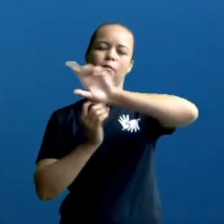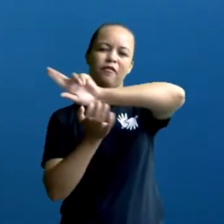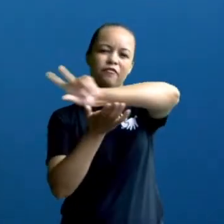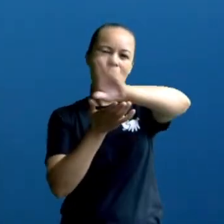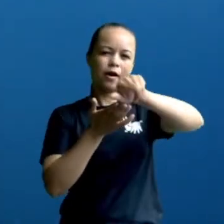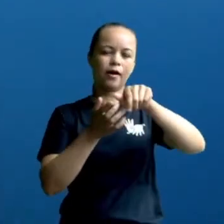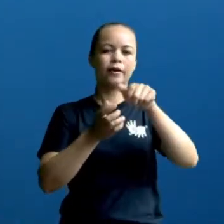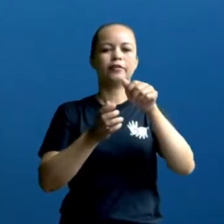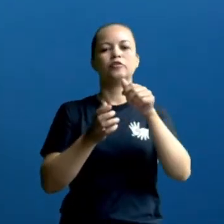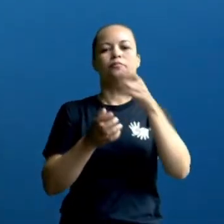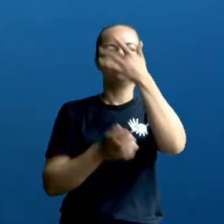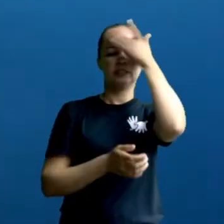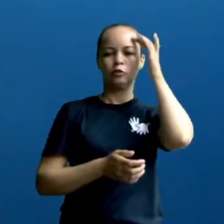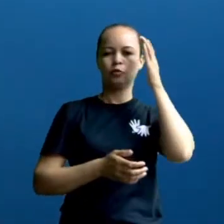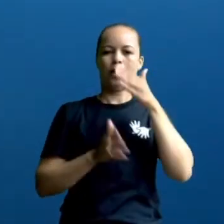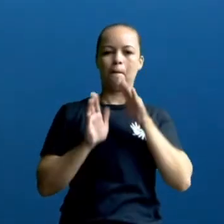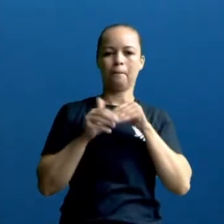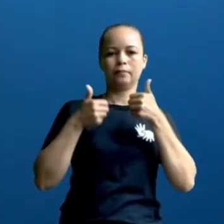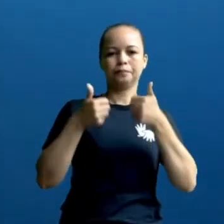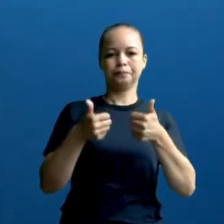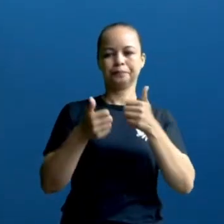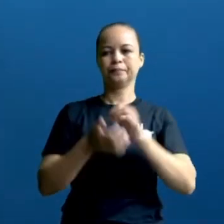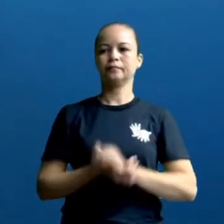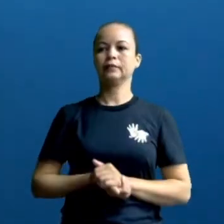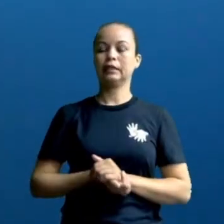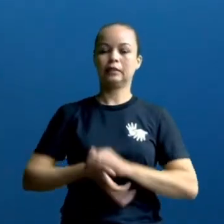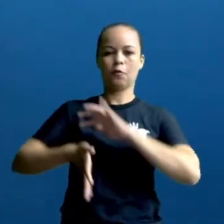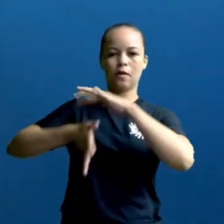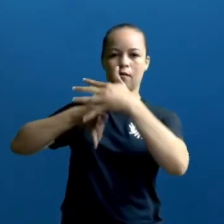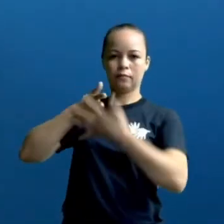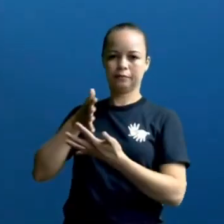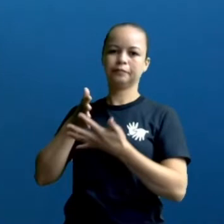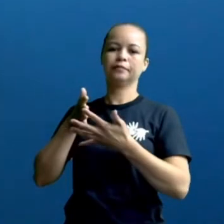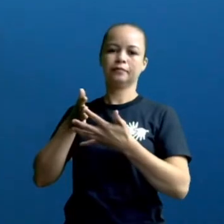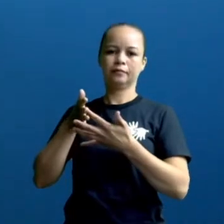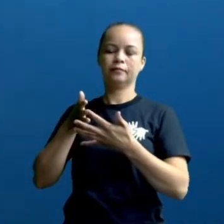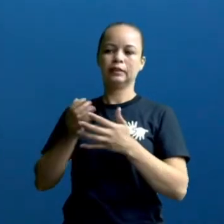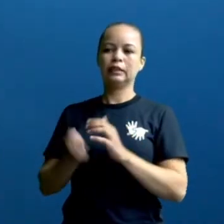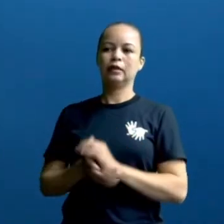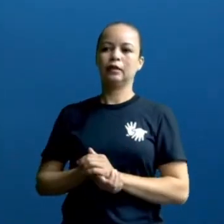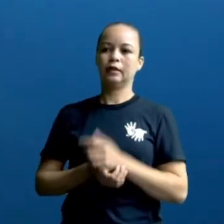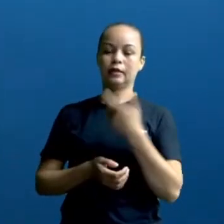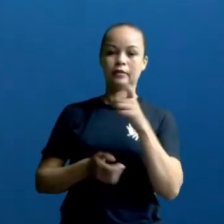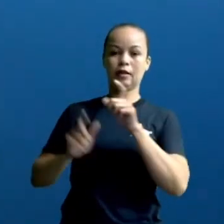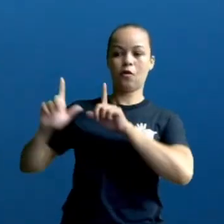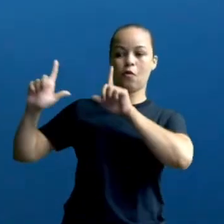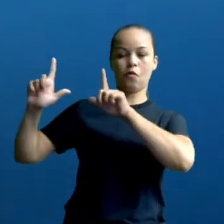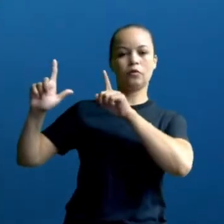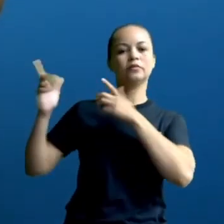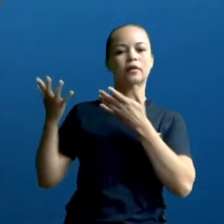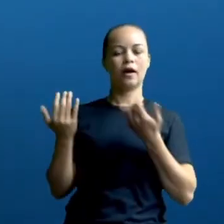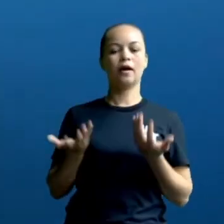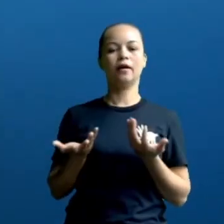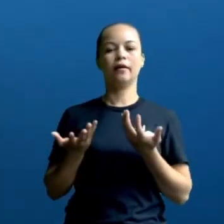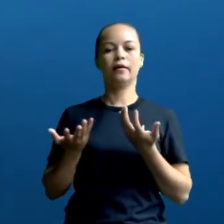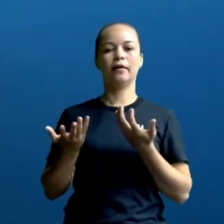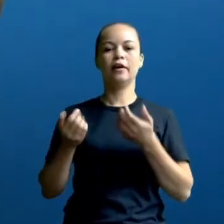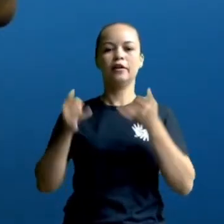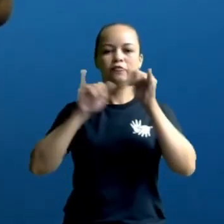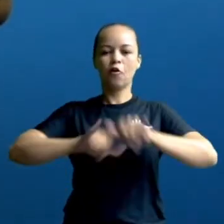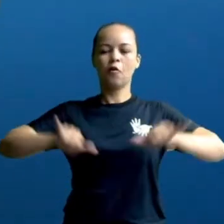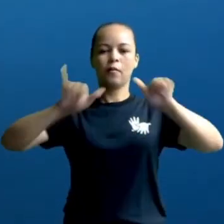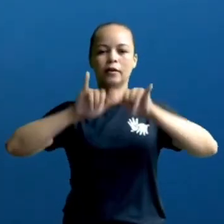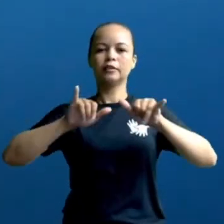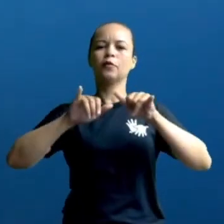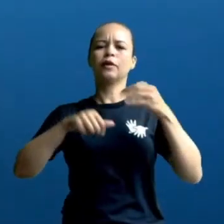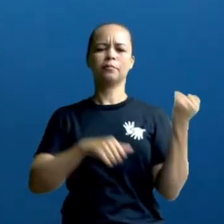mas muito melhor. Então, Libras, e aqui eu gostaria de ressaltar, essa é a outra informação que eu acho que é relevante